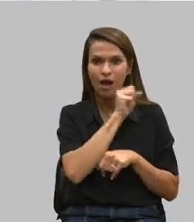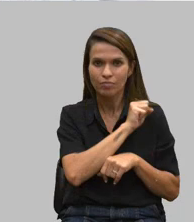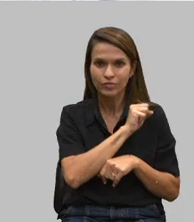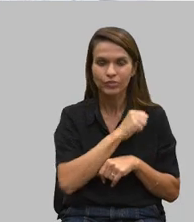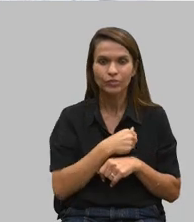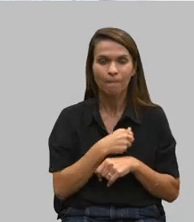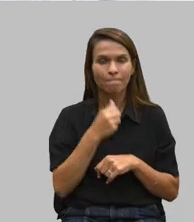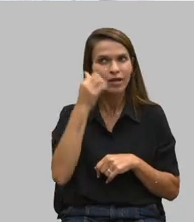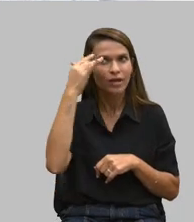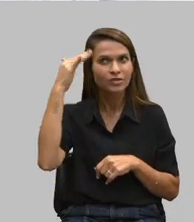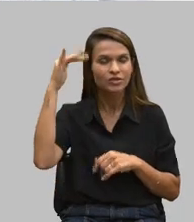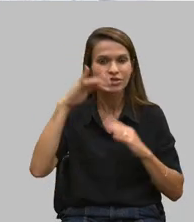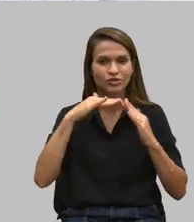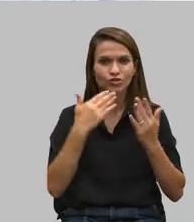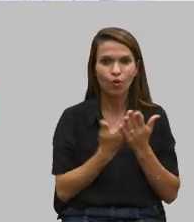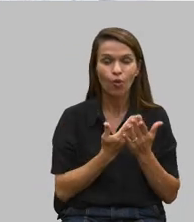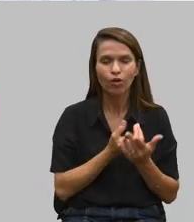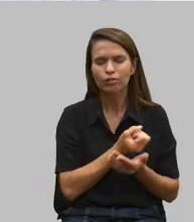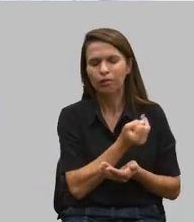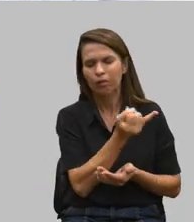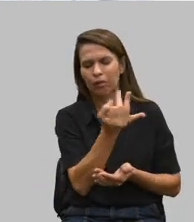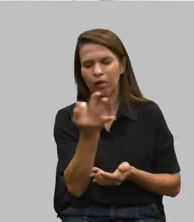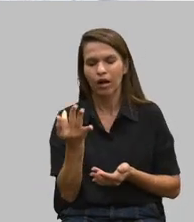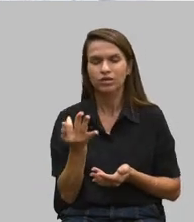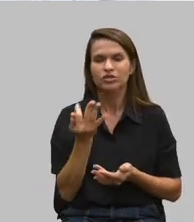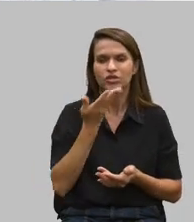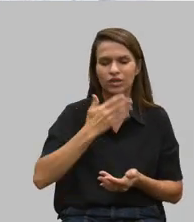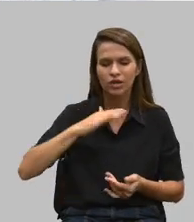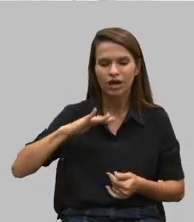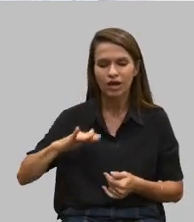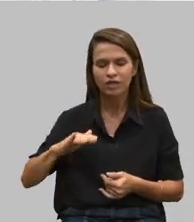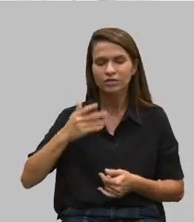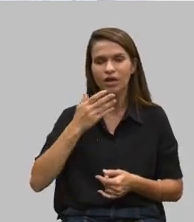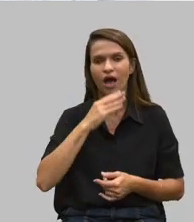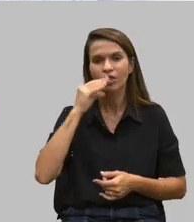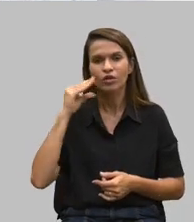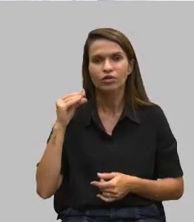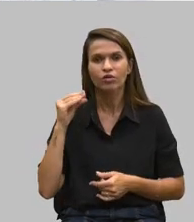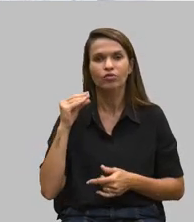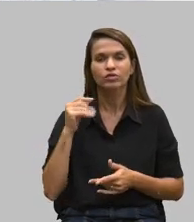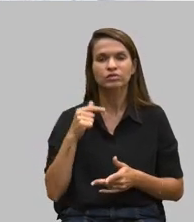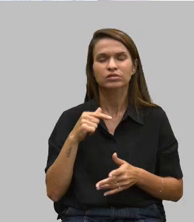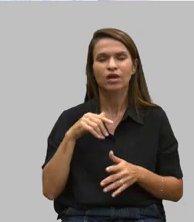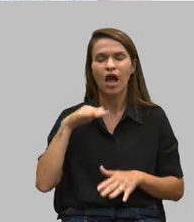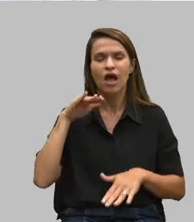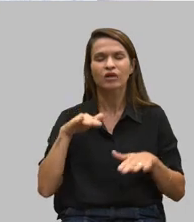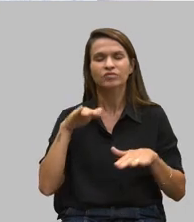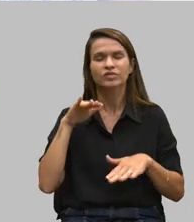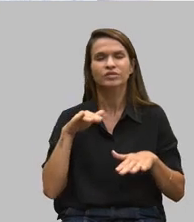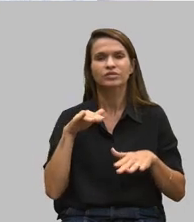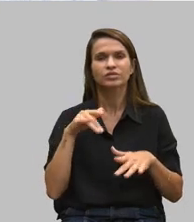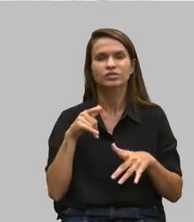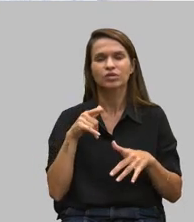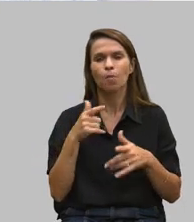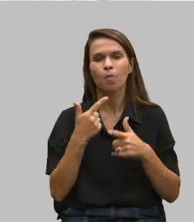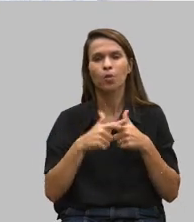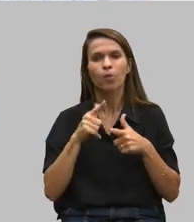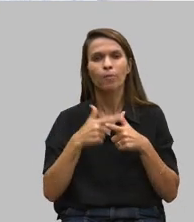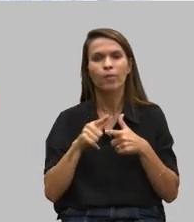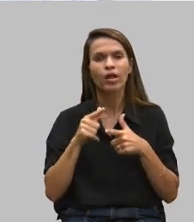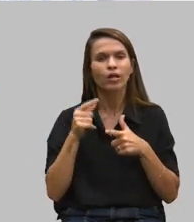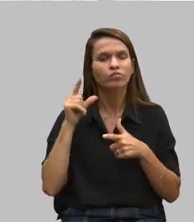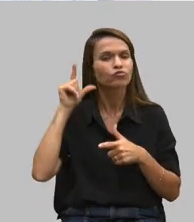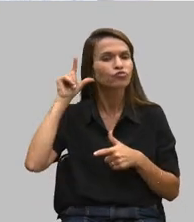quantos crianças quantos adolescentes que possam ter às vezes em alguma frequência auditiva uma